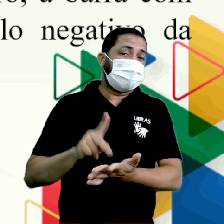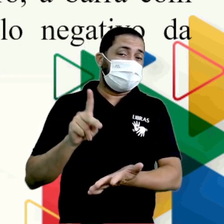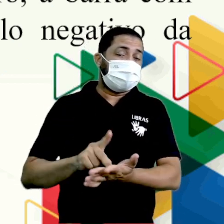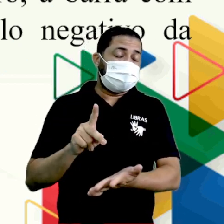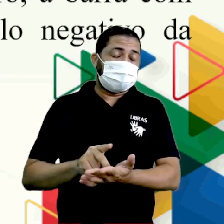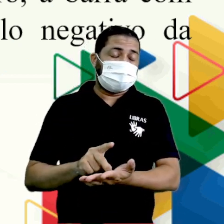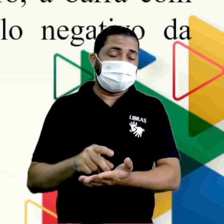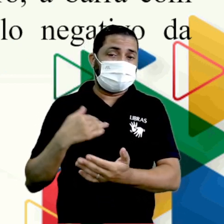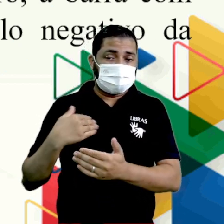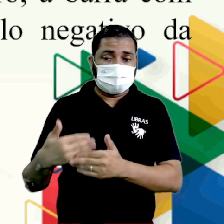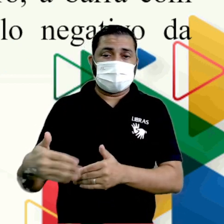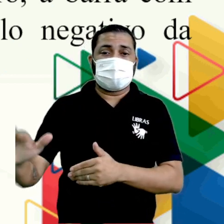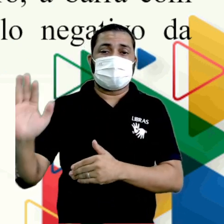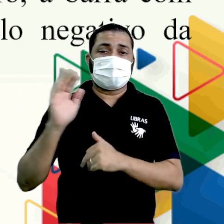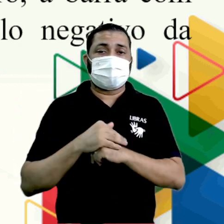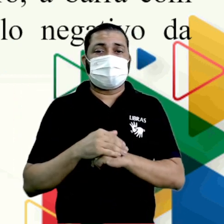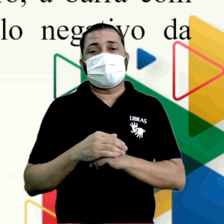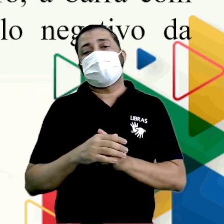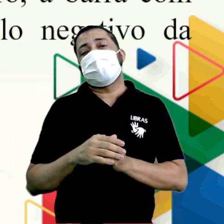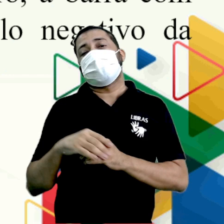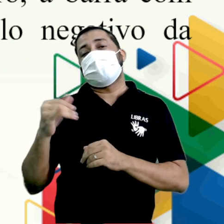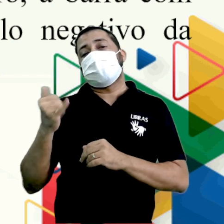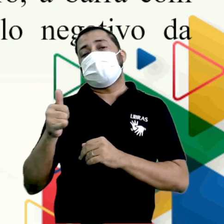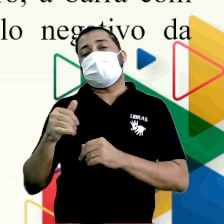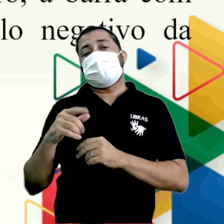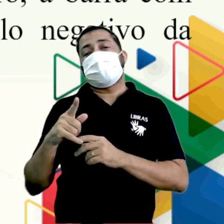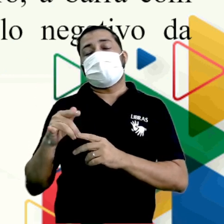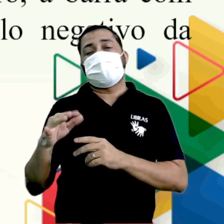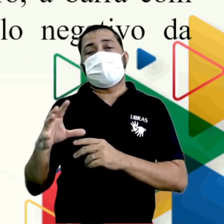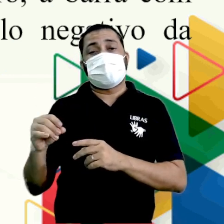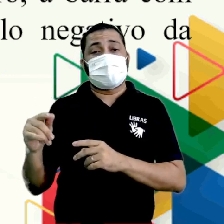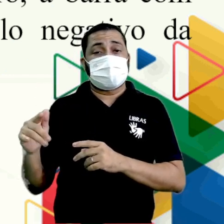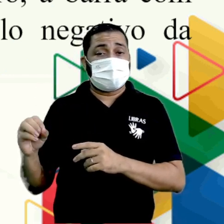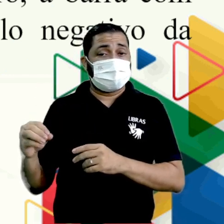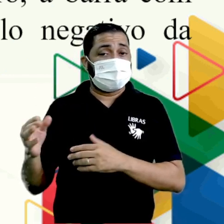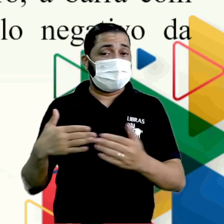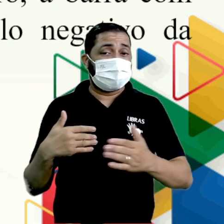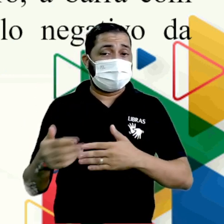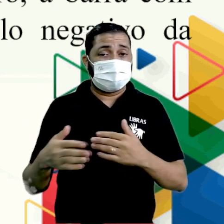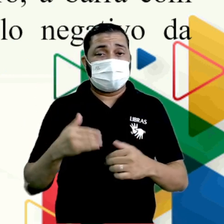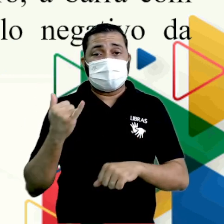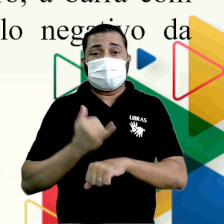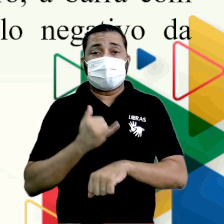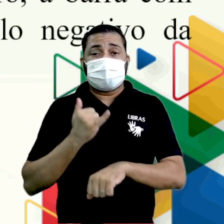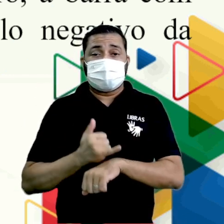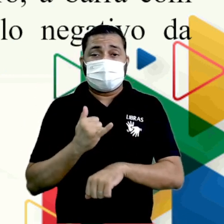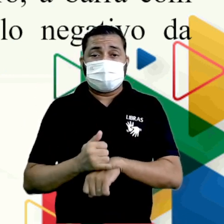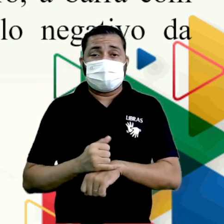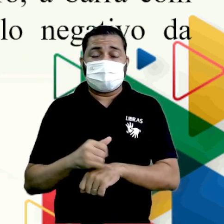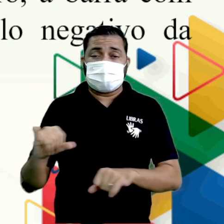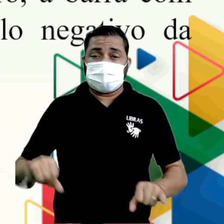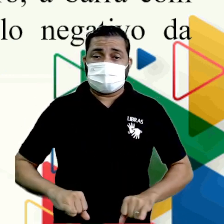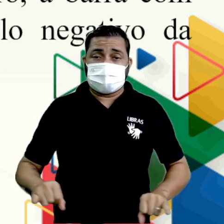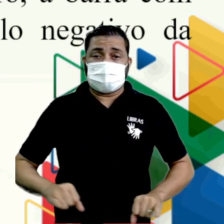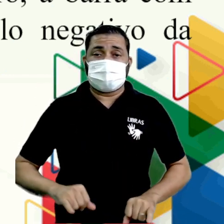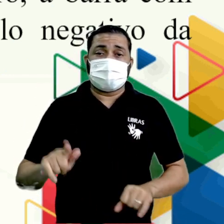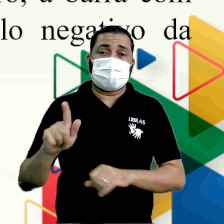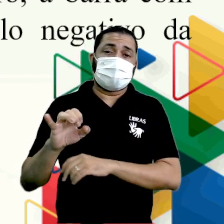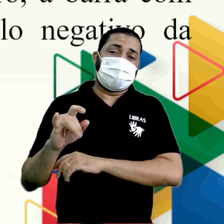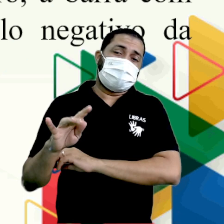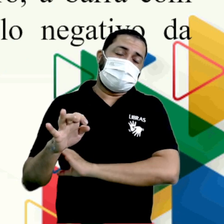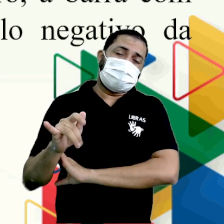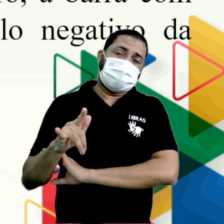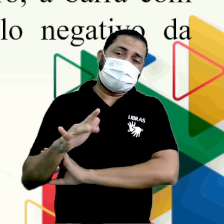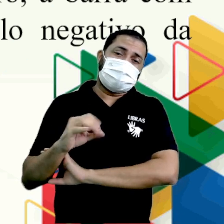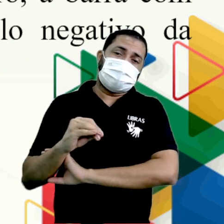além. No caso da eletrodeposição de qualquer metal, a peça que vai sofrer a galvanização